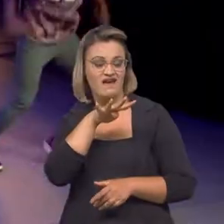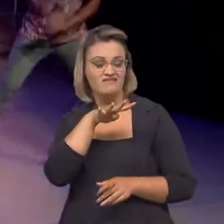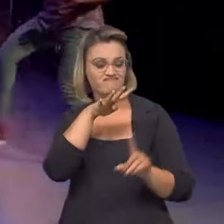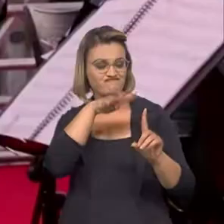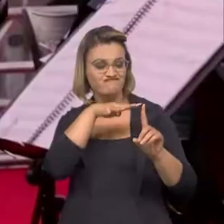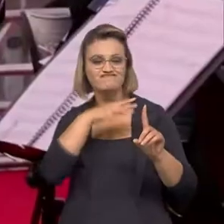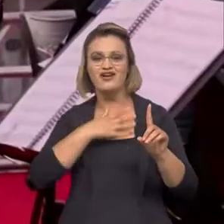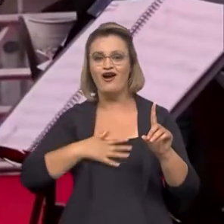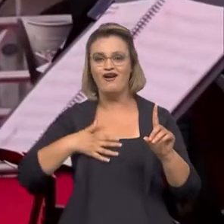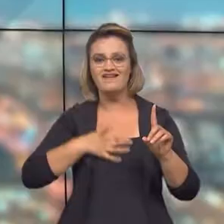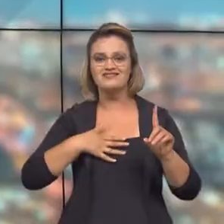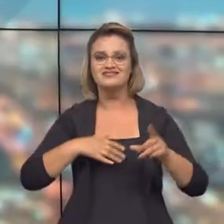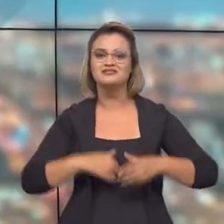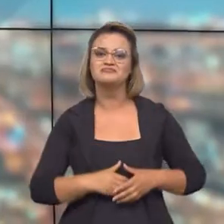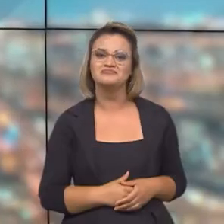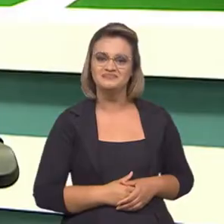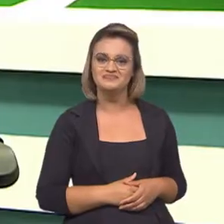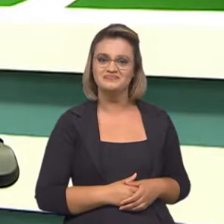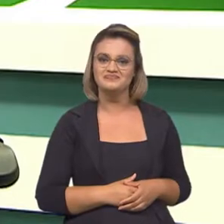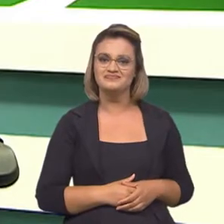brasileiros.